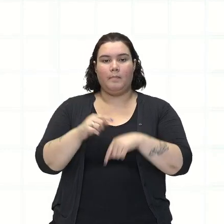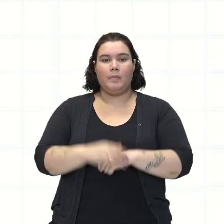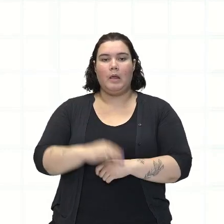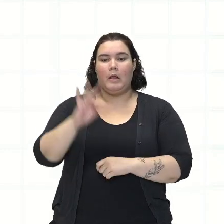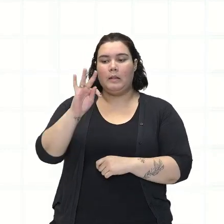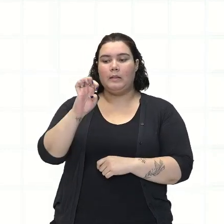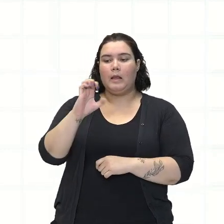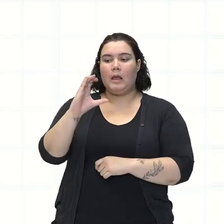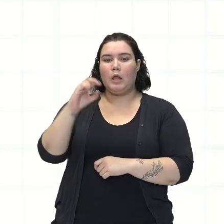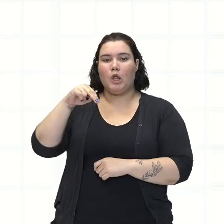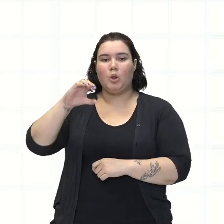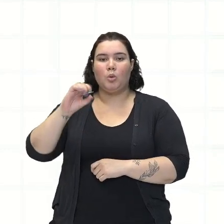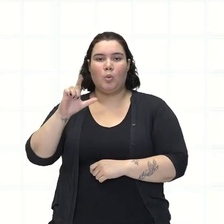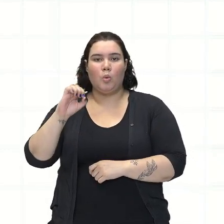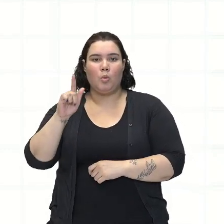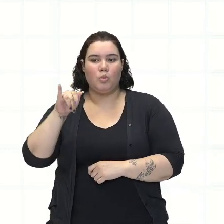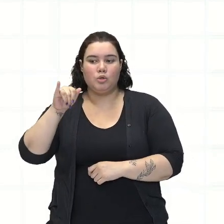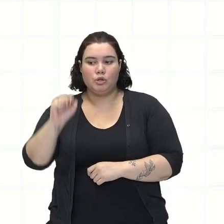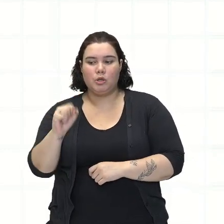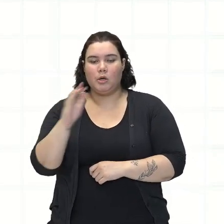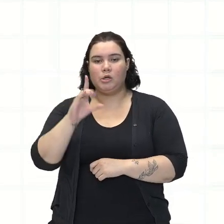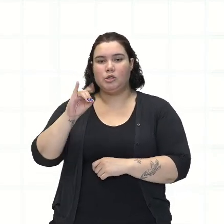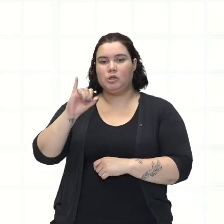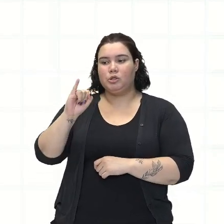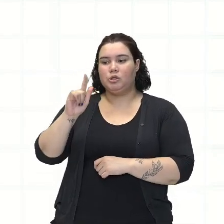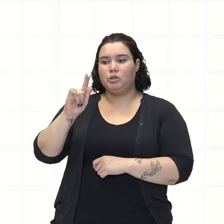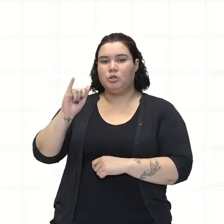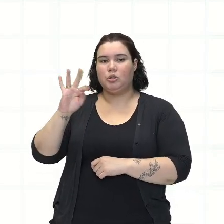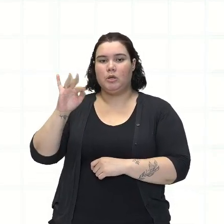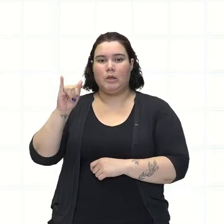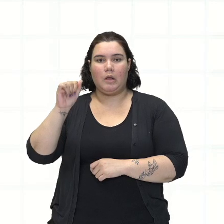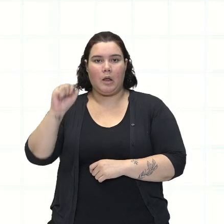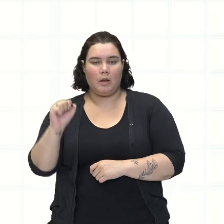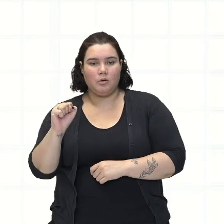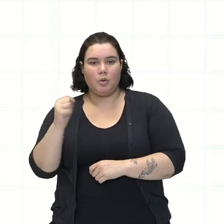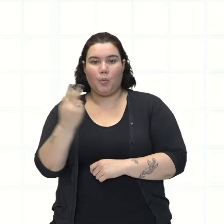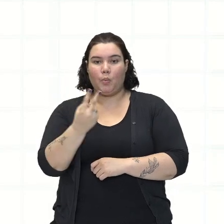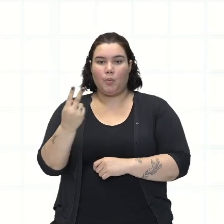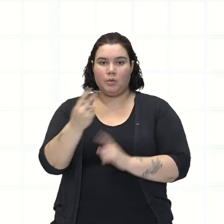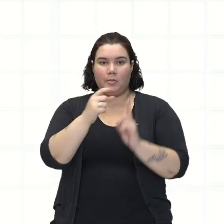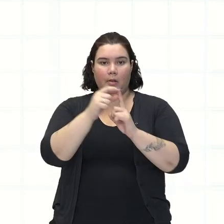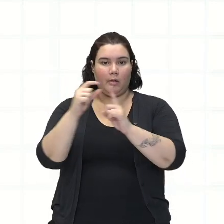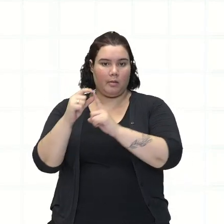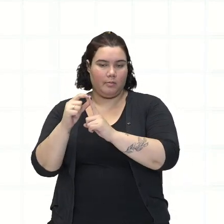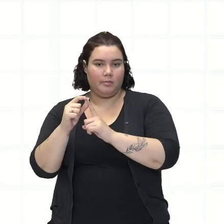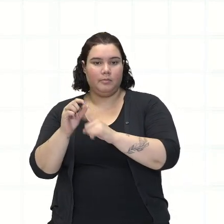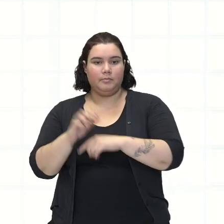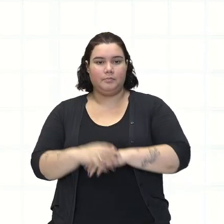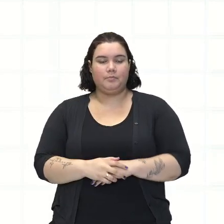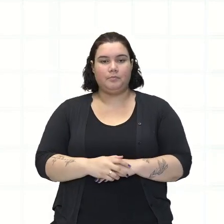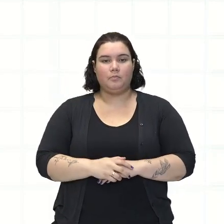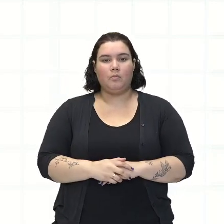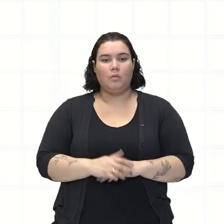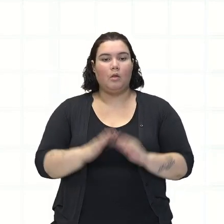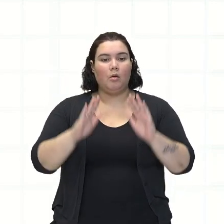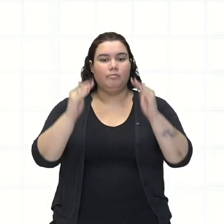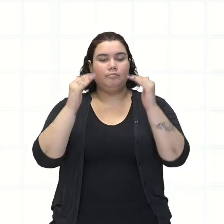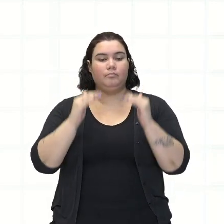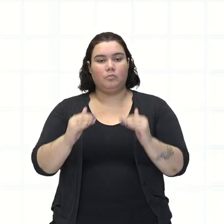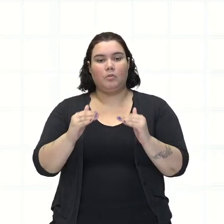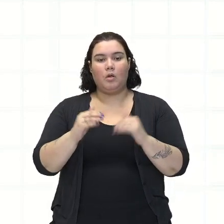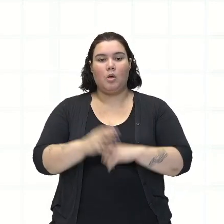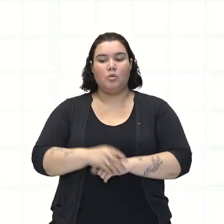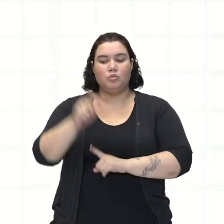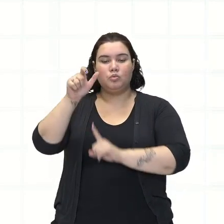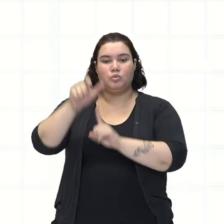as tecnologias digitais, temos aí tecnologias, que é uma palavra mais importante, vai ser o nosso núcleo. E o sujeito composto, quando é formado por mais